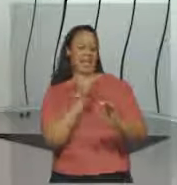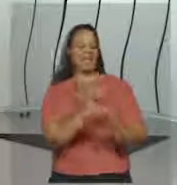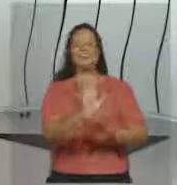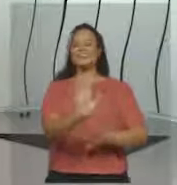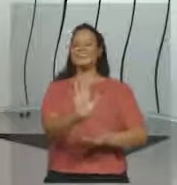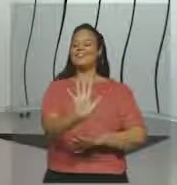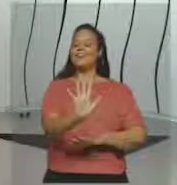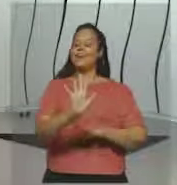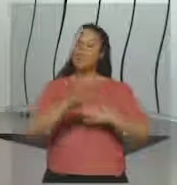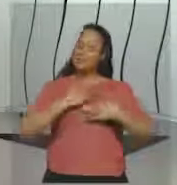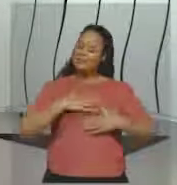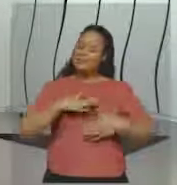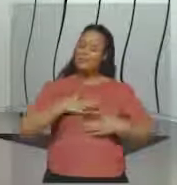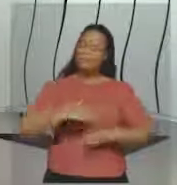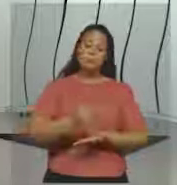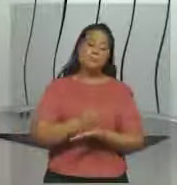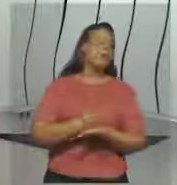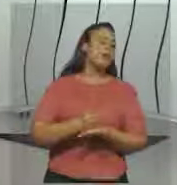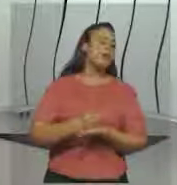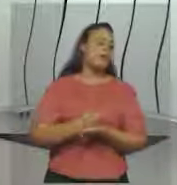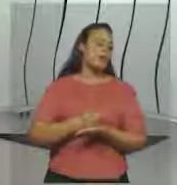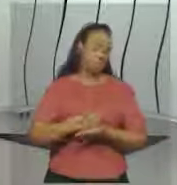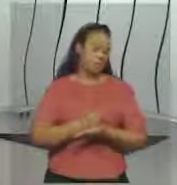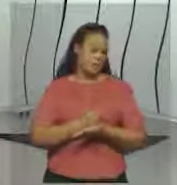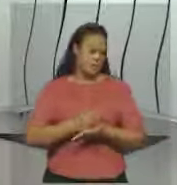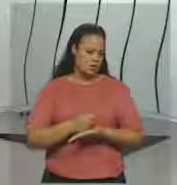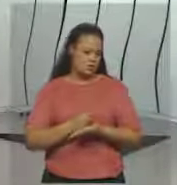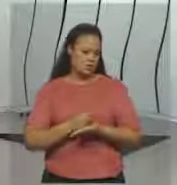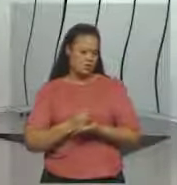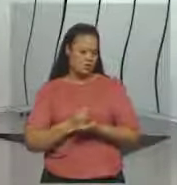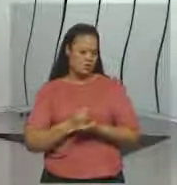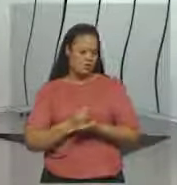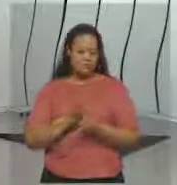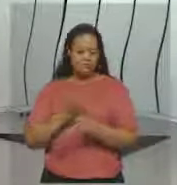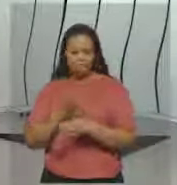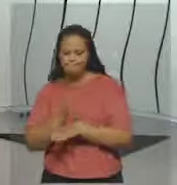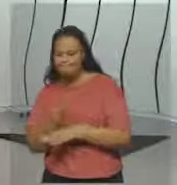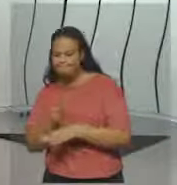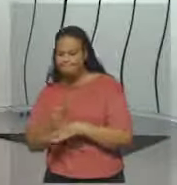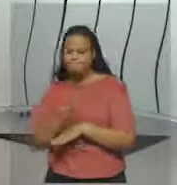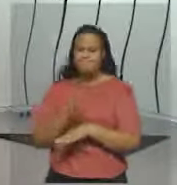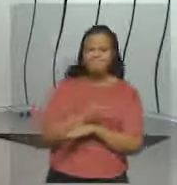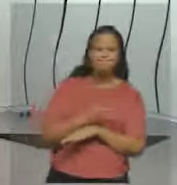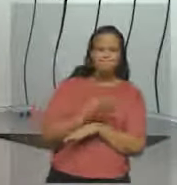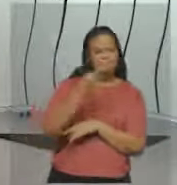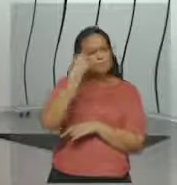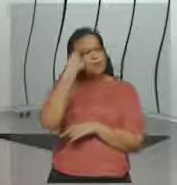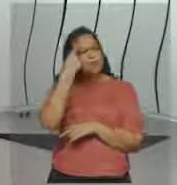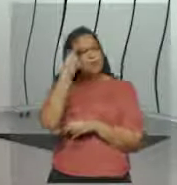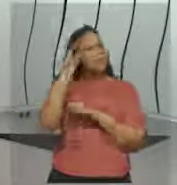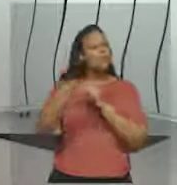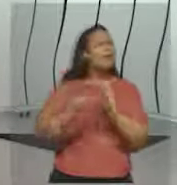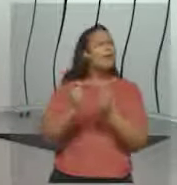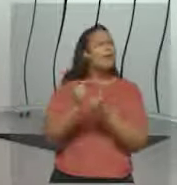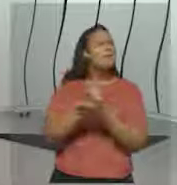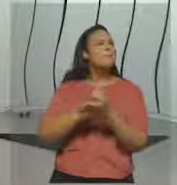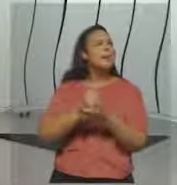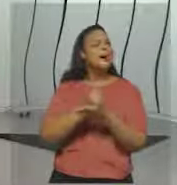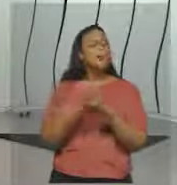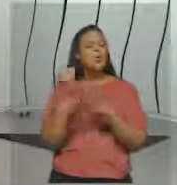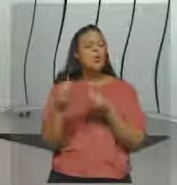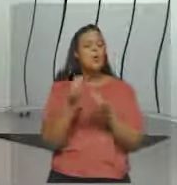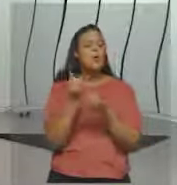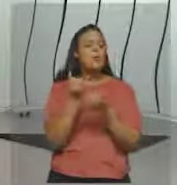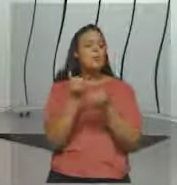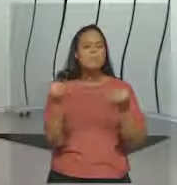vamos falar de coisas básicas e aí já te dá um direcionamento, você vai ter uma noção básica de como funciona isso.